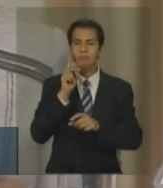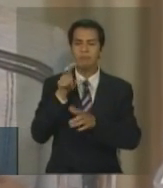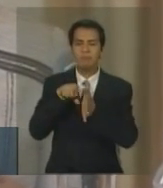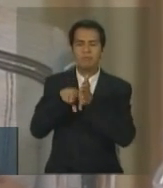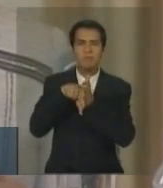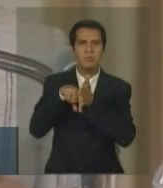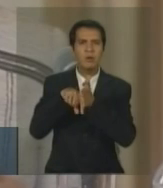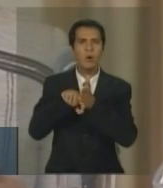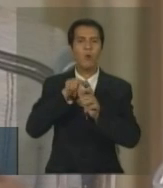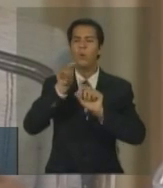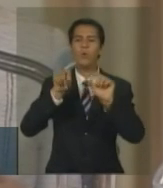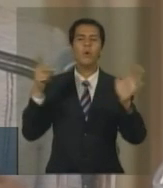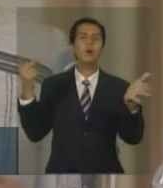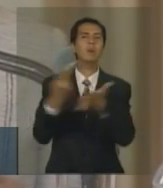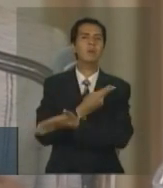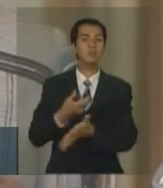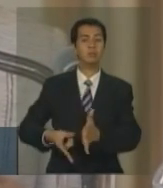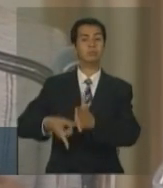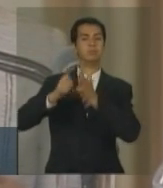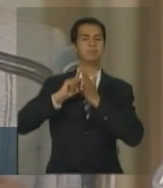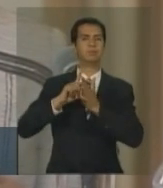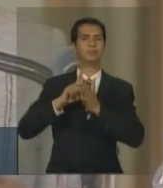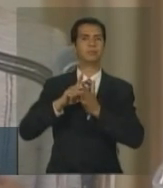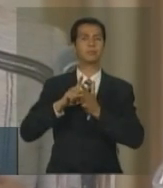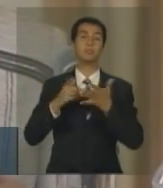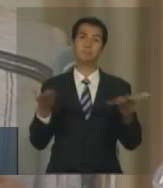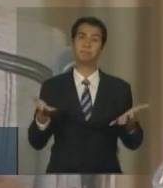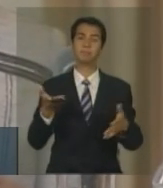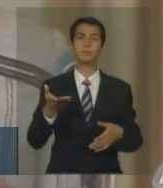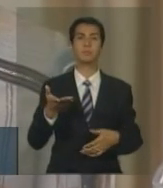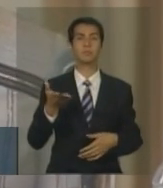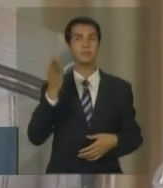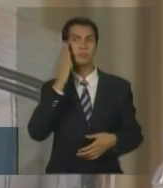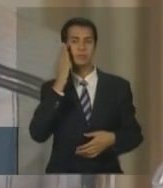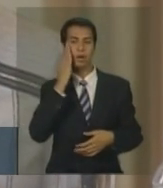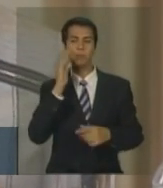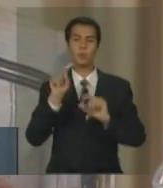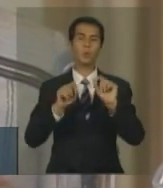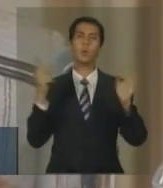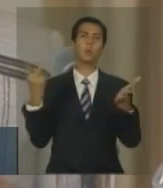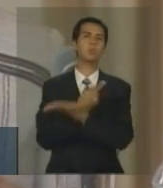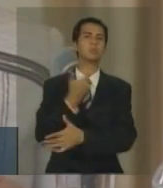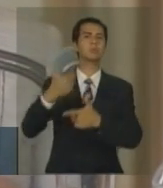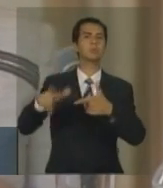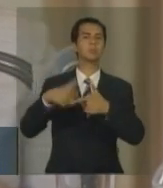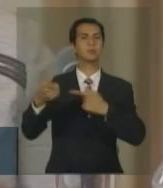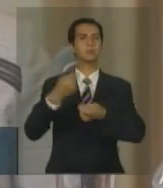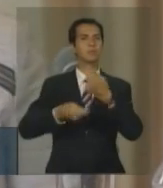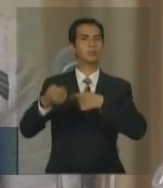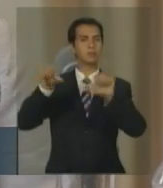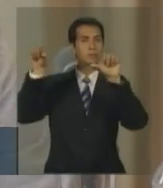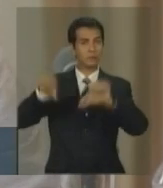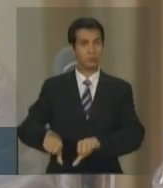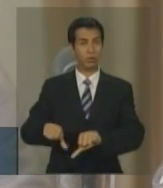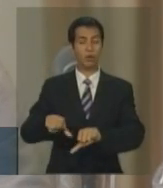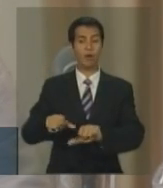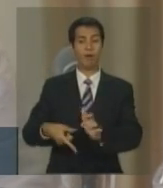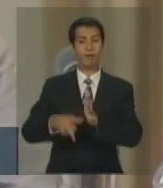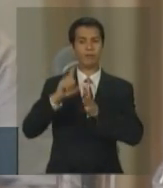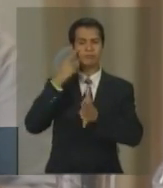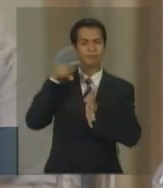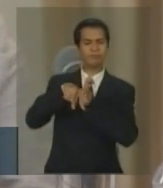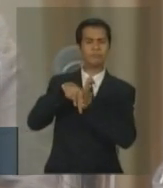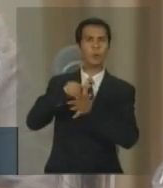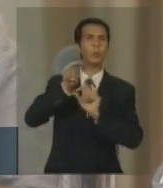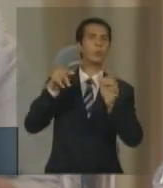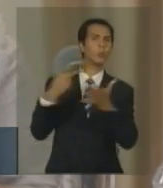Porque se você sabe do que essa crise é, você sabe que medidas tomar. Então, nós estamos prontos a participar